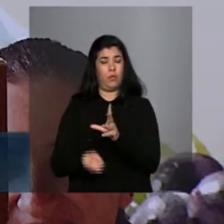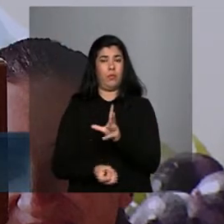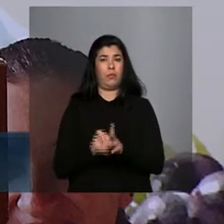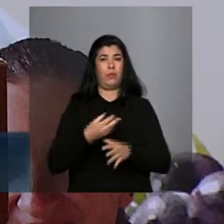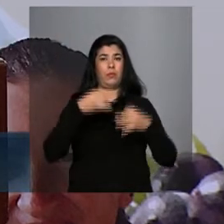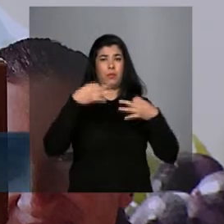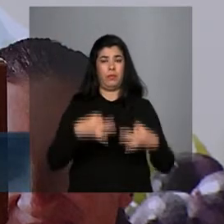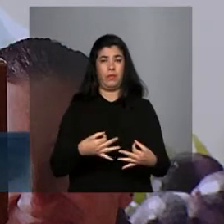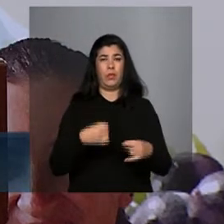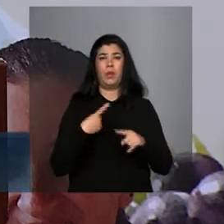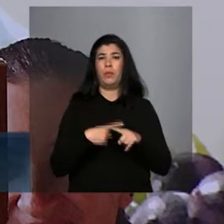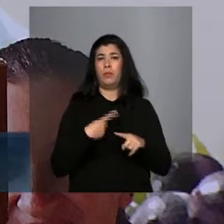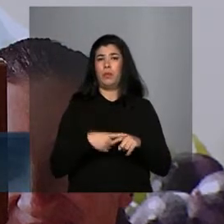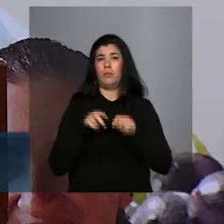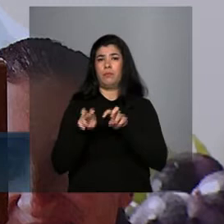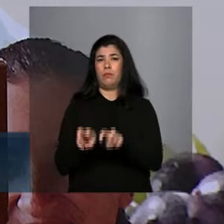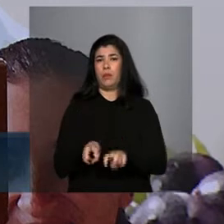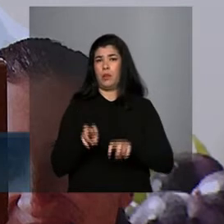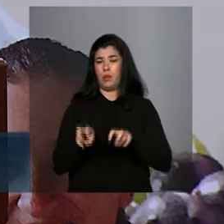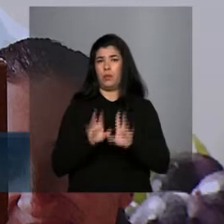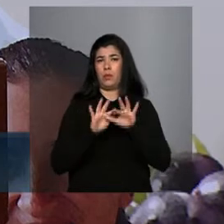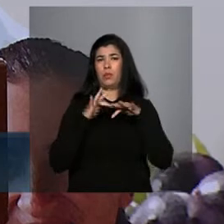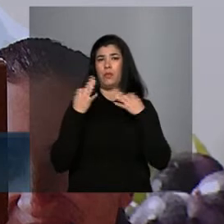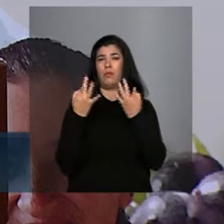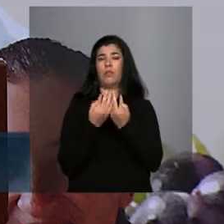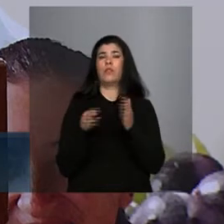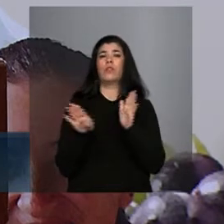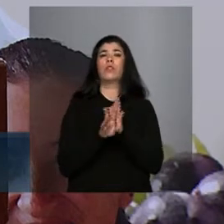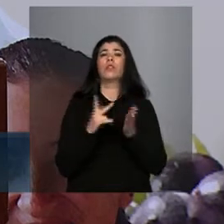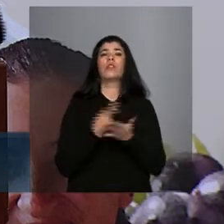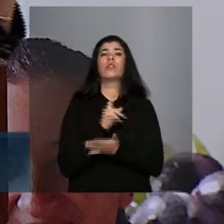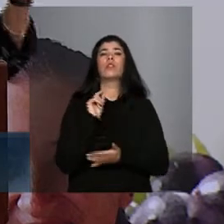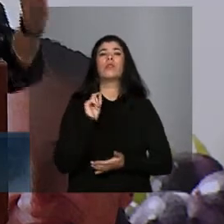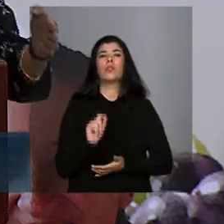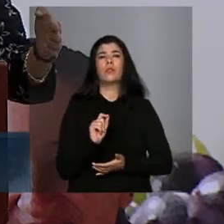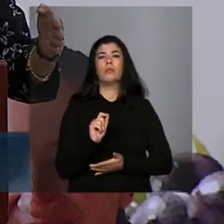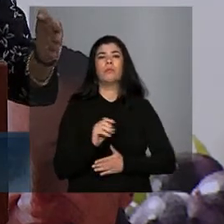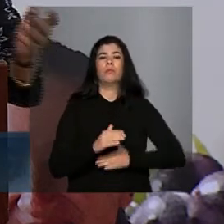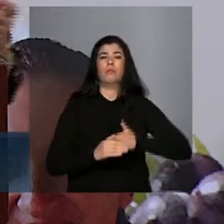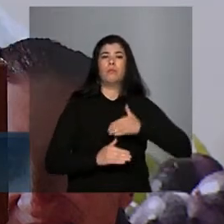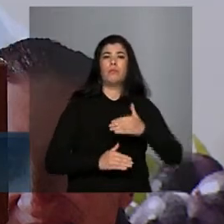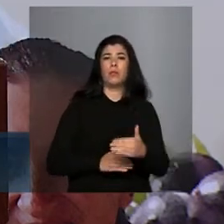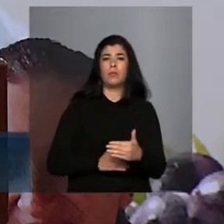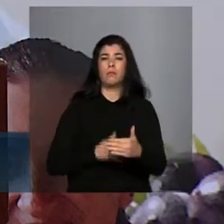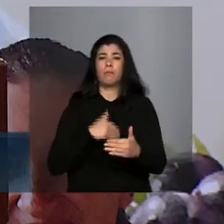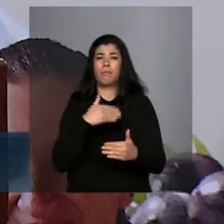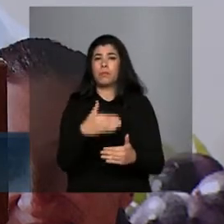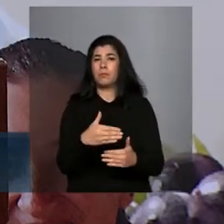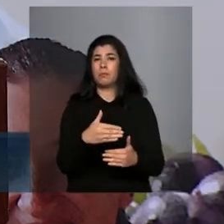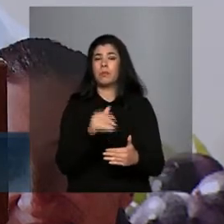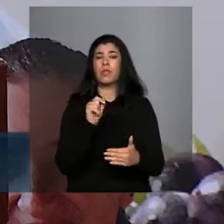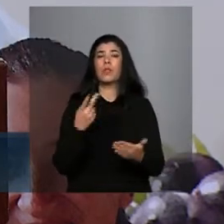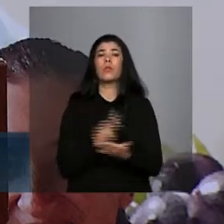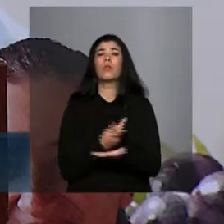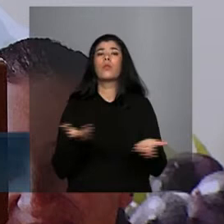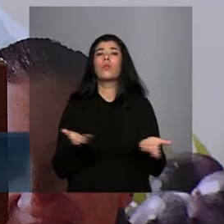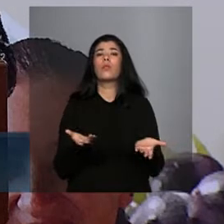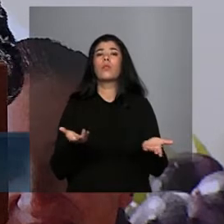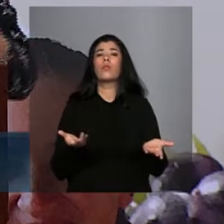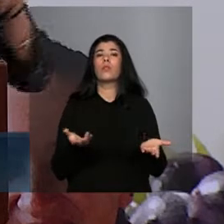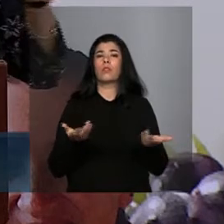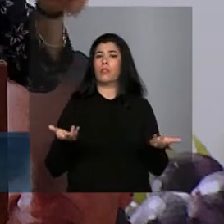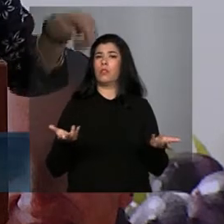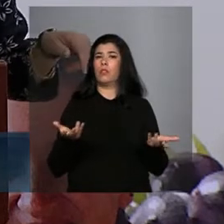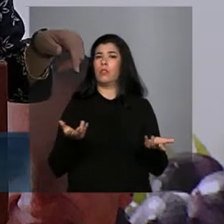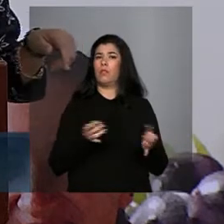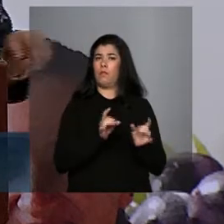uma agricultura familiar vai chegar no momento que ela vai dar um passo na frente. Qual é esse momento? Além de vender para